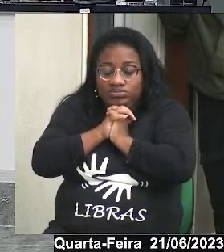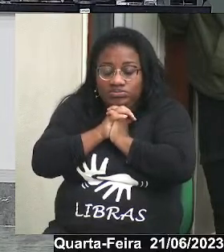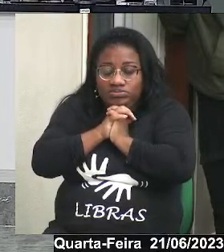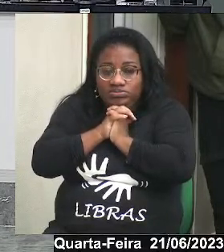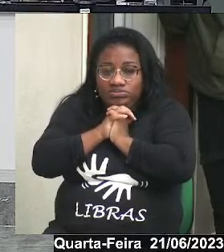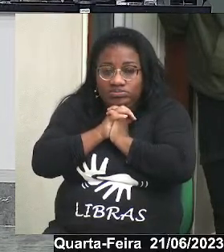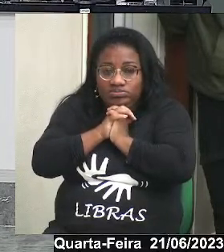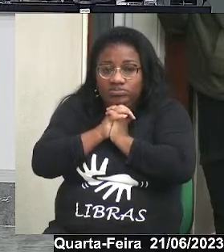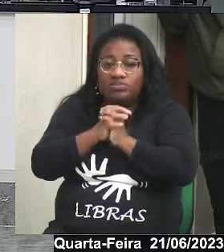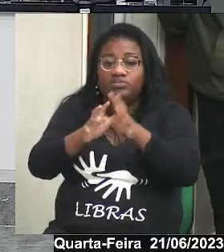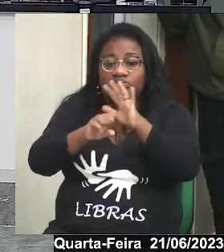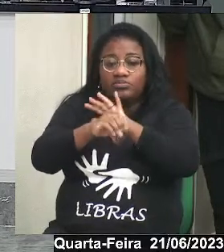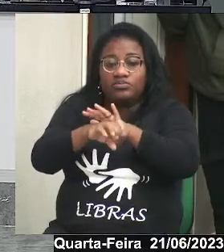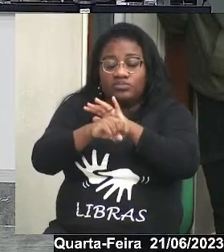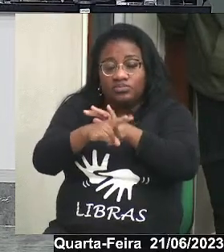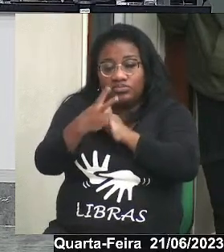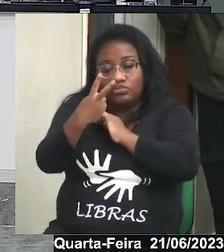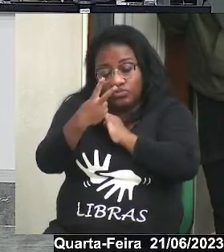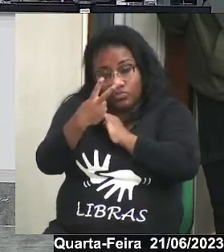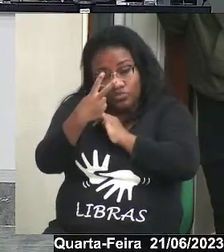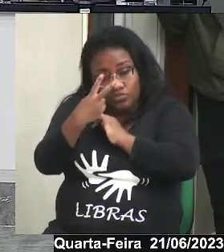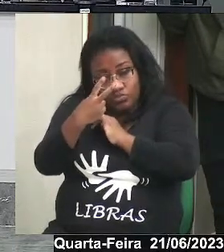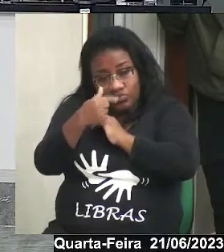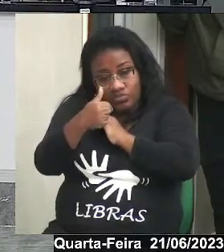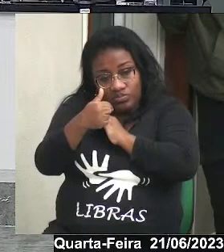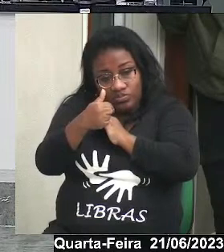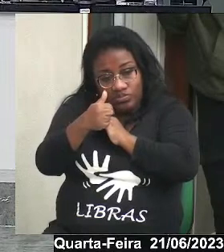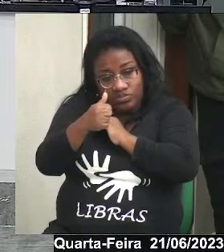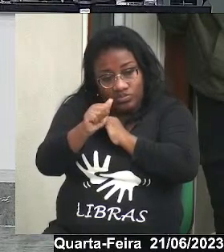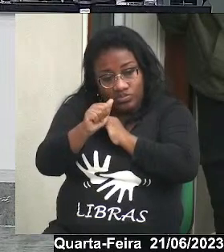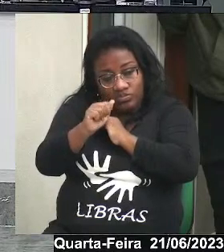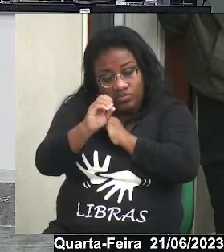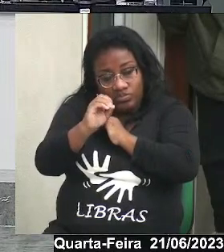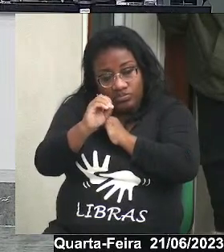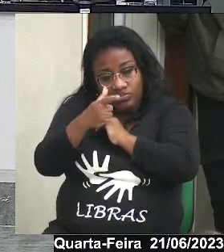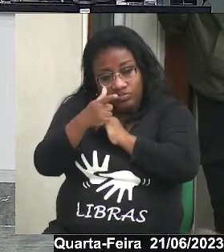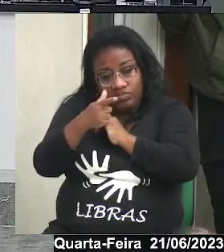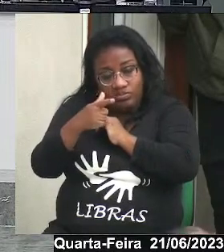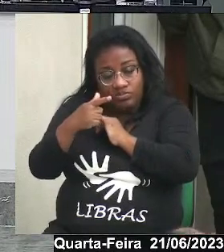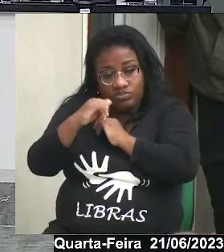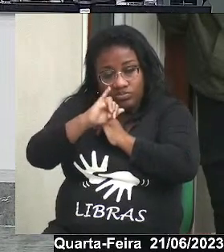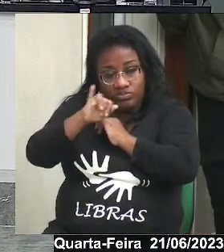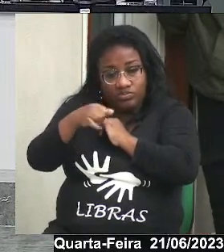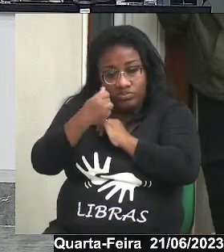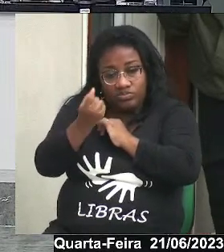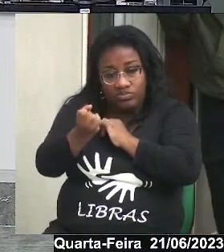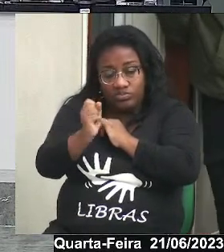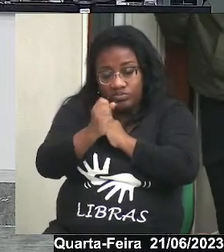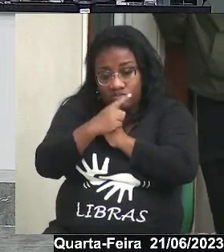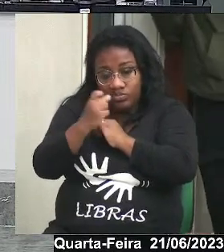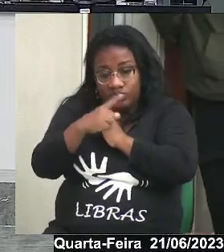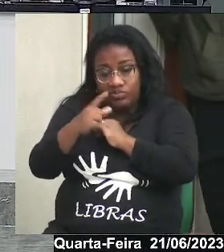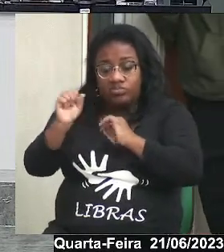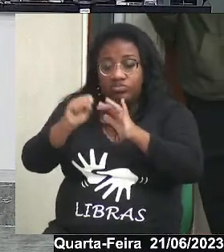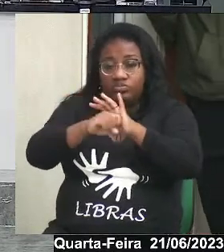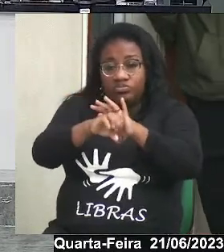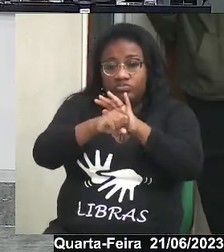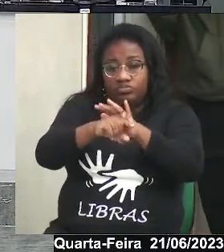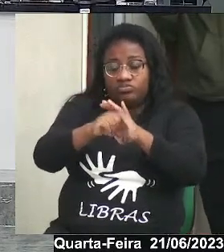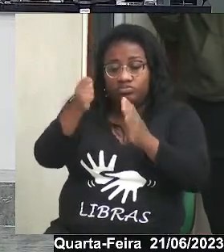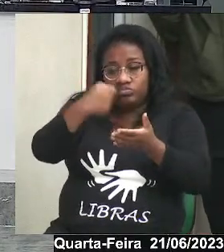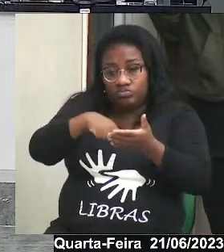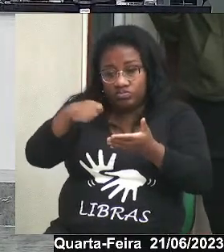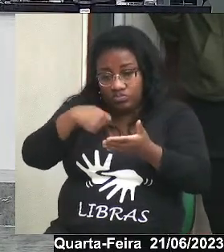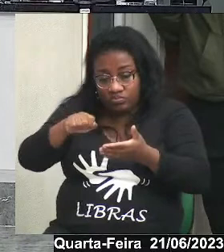Que faça leitura da indicação 270 de autoria do vereador Joãozinho da Farmácia. Indicação